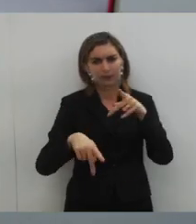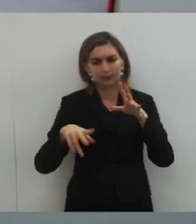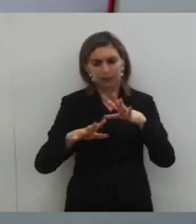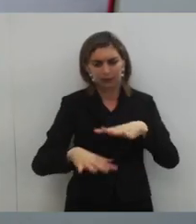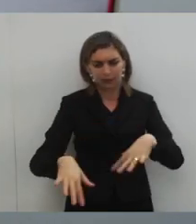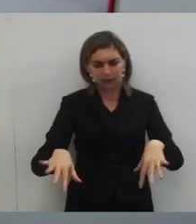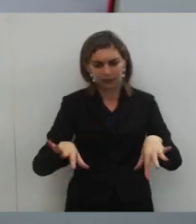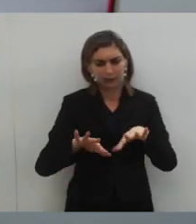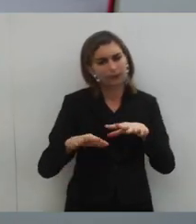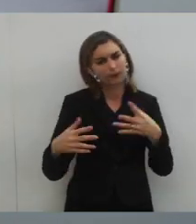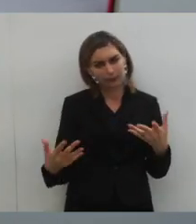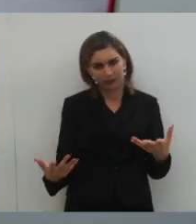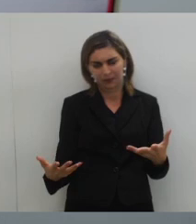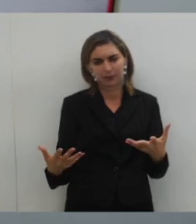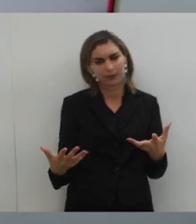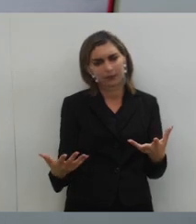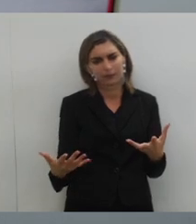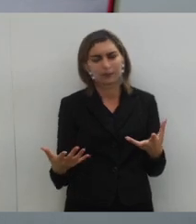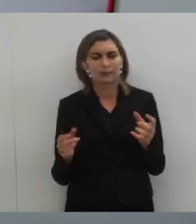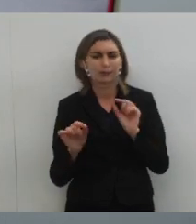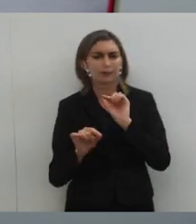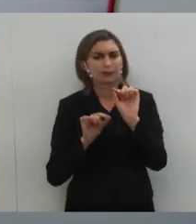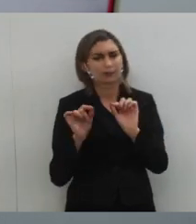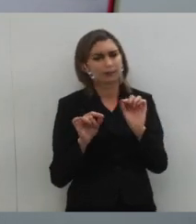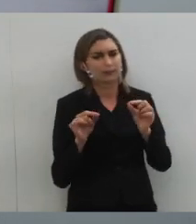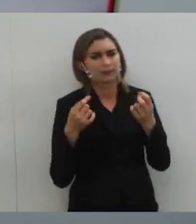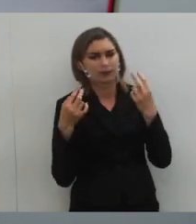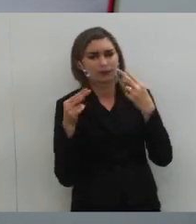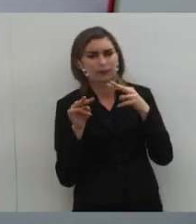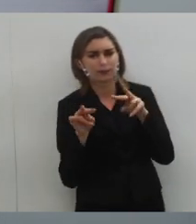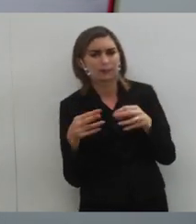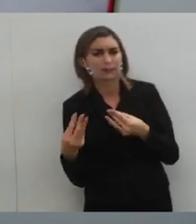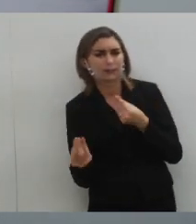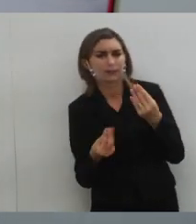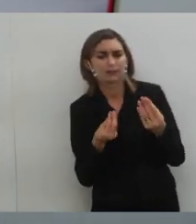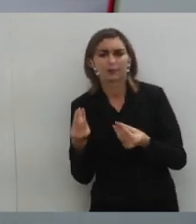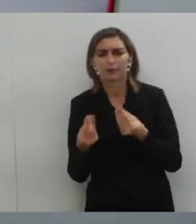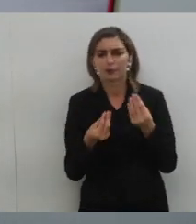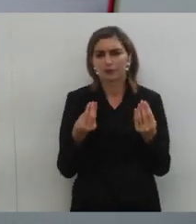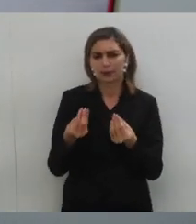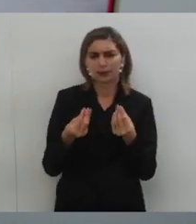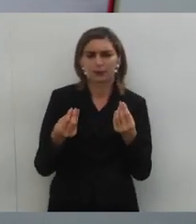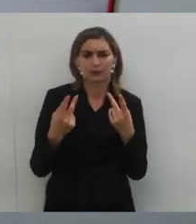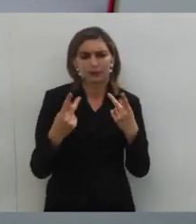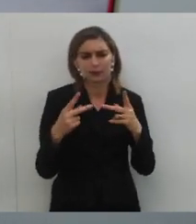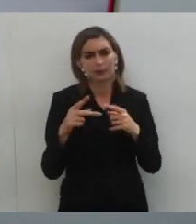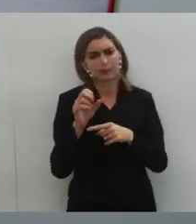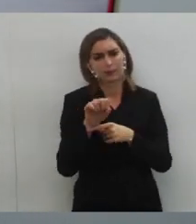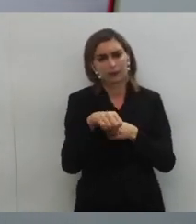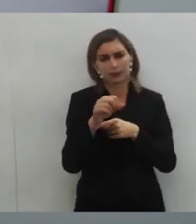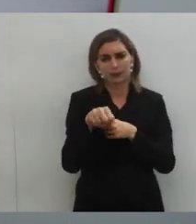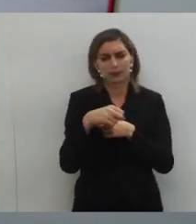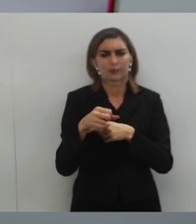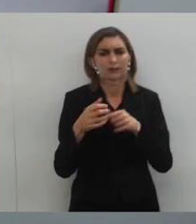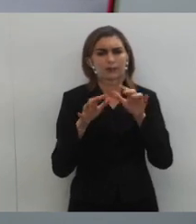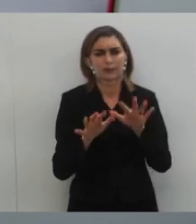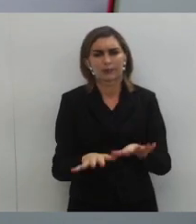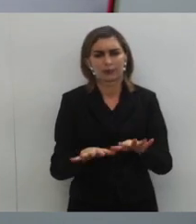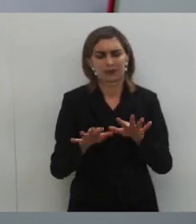né? Então, assim, veja como a forma como esses sujeitos eles